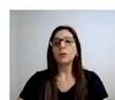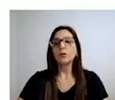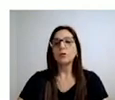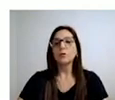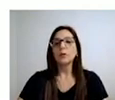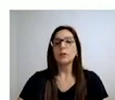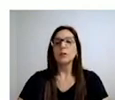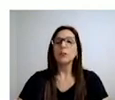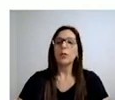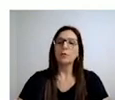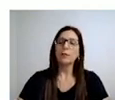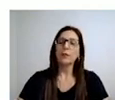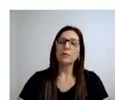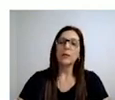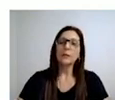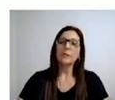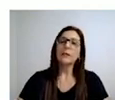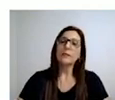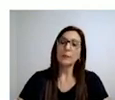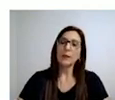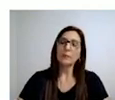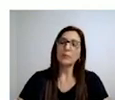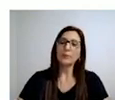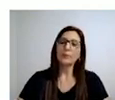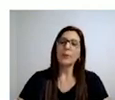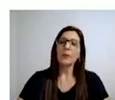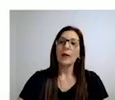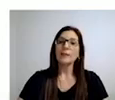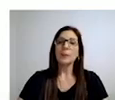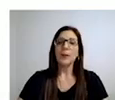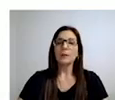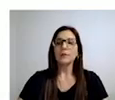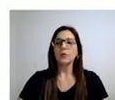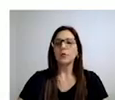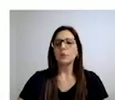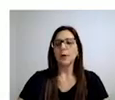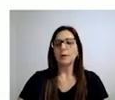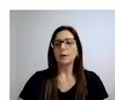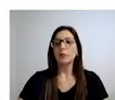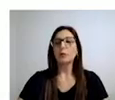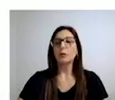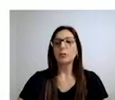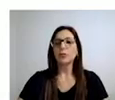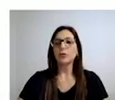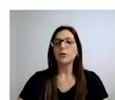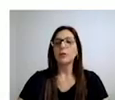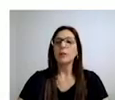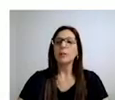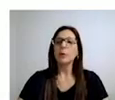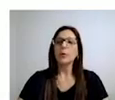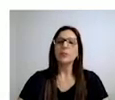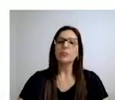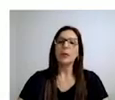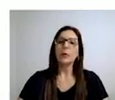fruto e o óvulo fecundado em semente. As pétalas e outras partes da flor murcham e depois